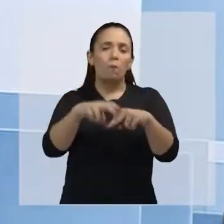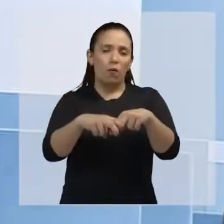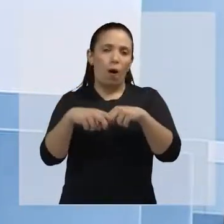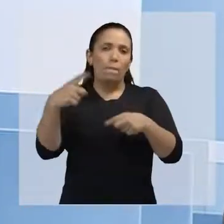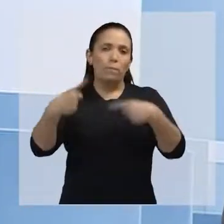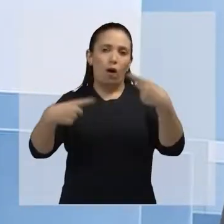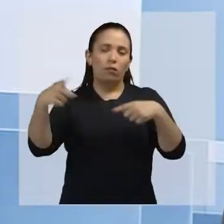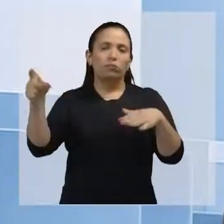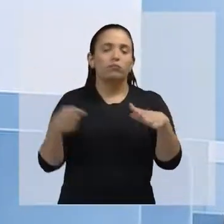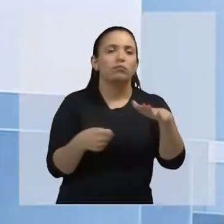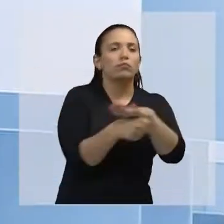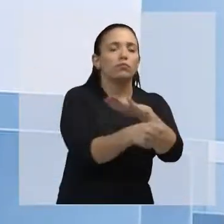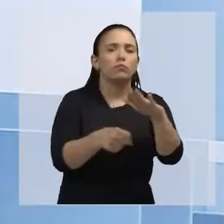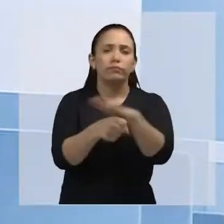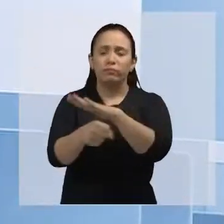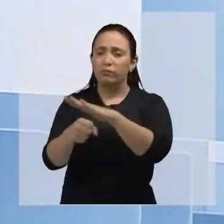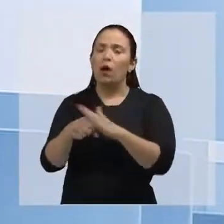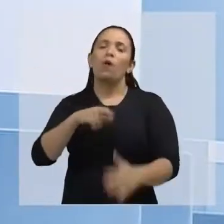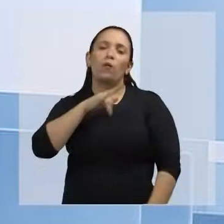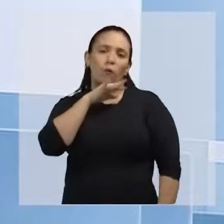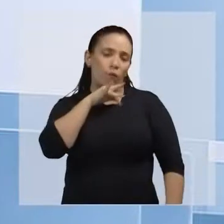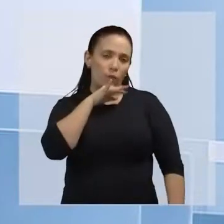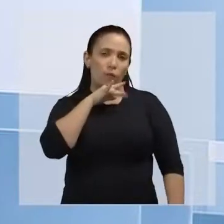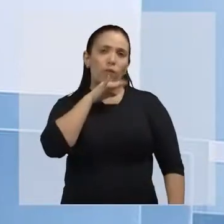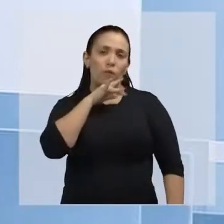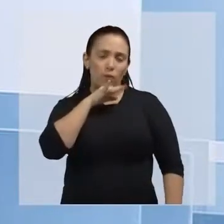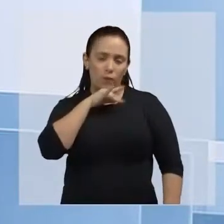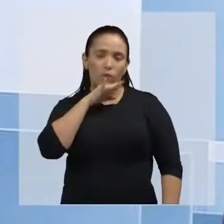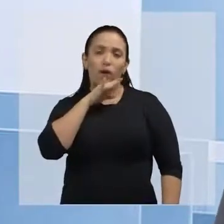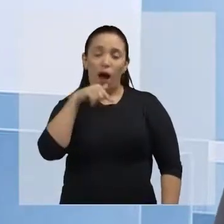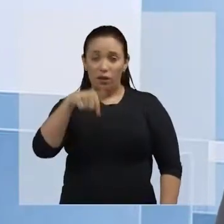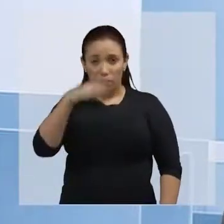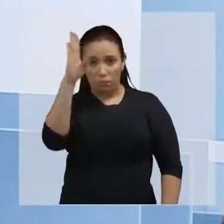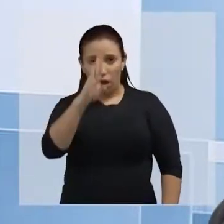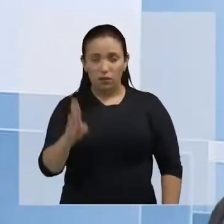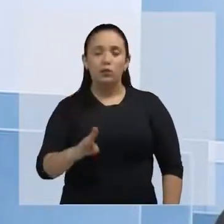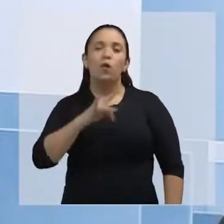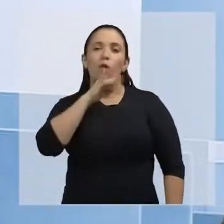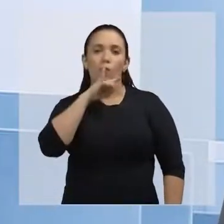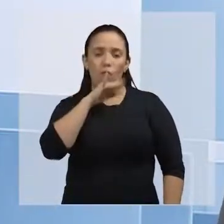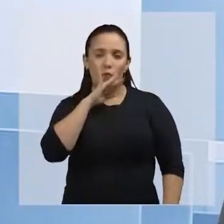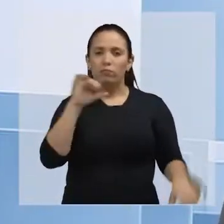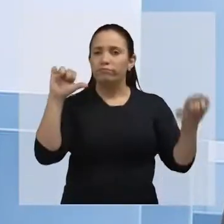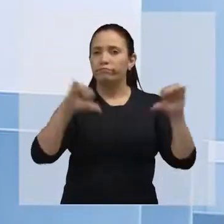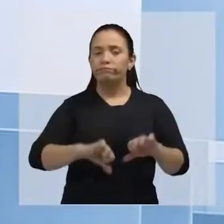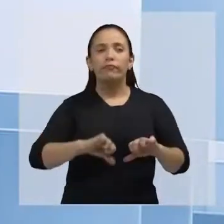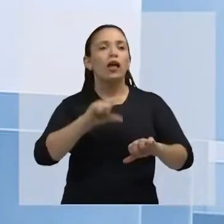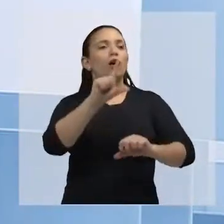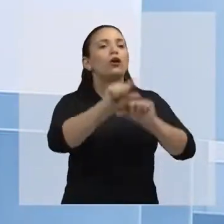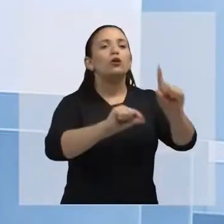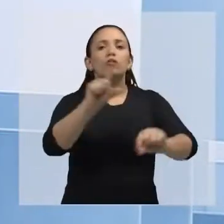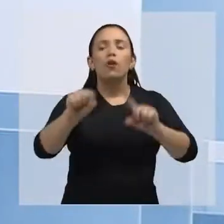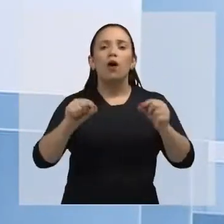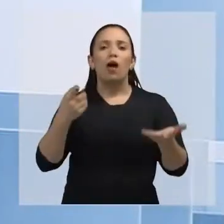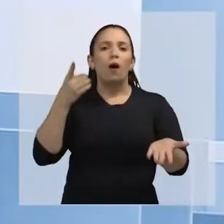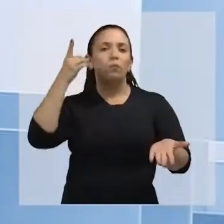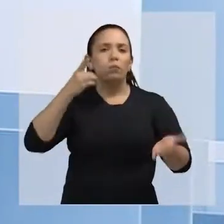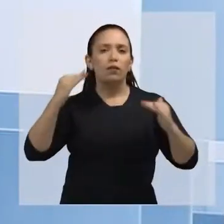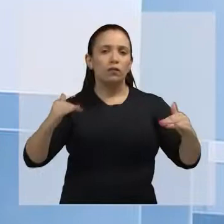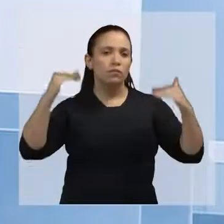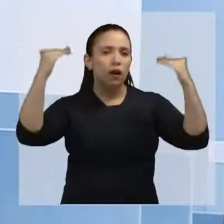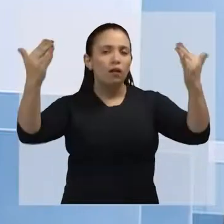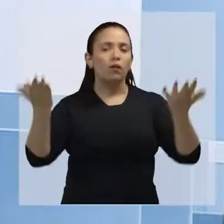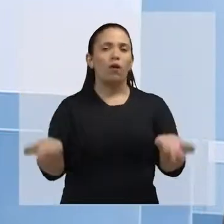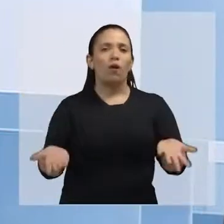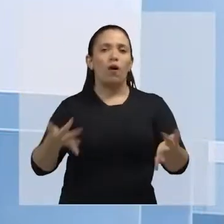escolha política. Terrível. Modelo muito ruim. Não é pelo mérito. O modelo jurídico brasileiro é péssimo. O modelo de escolha, de desembargador, de ministro